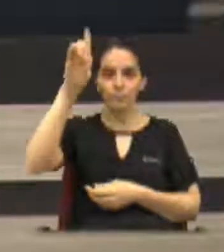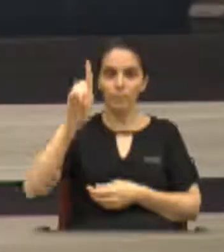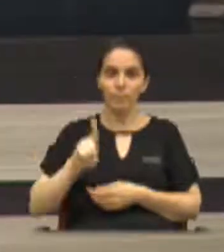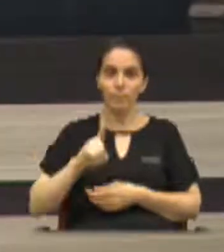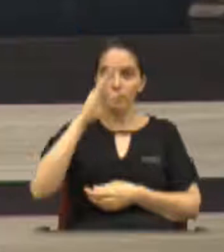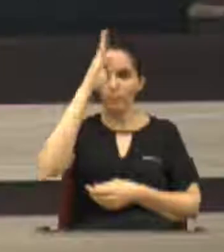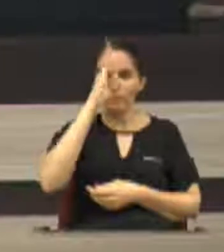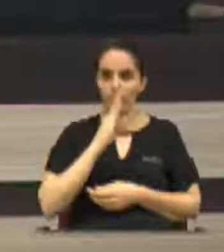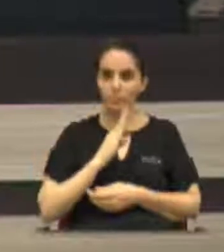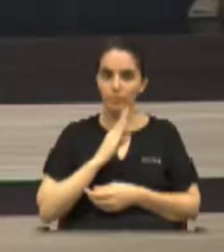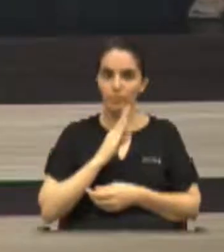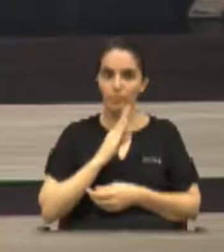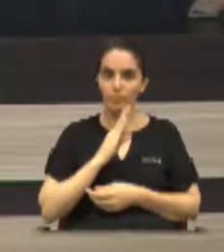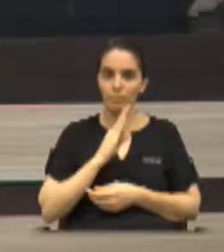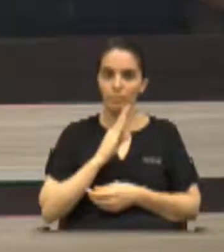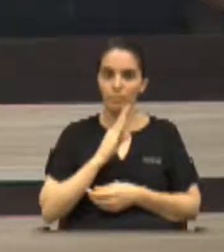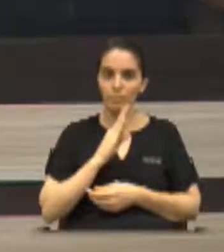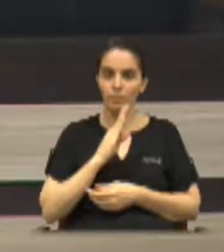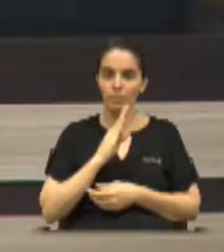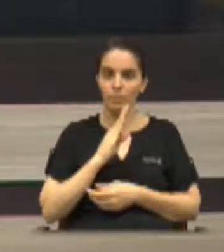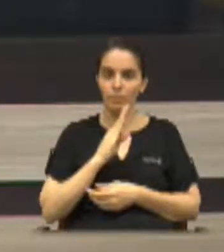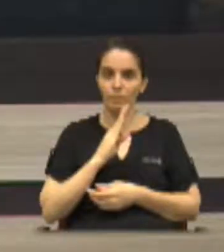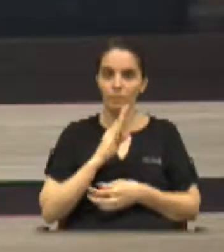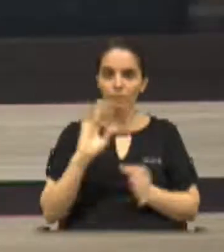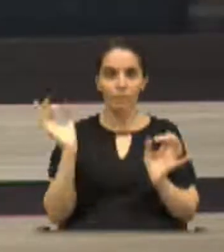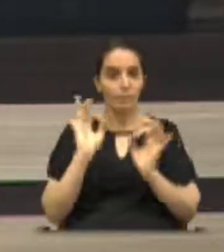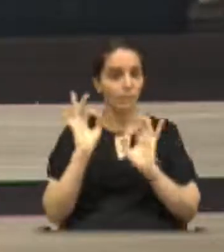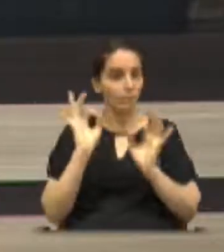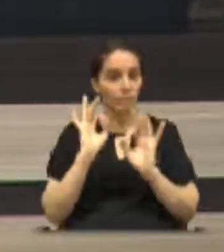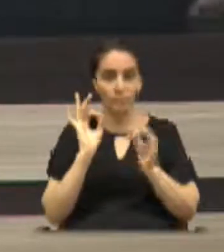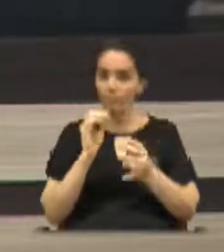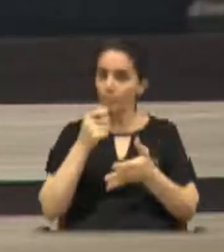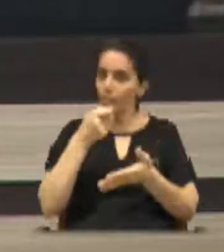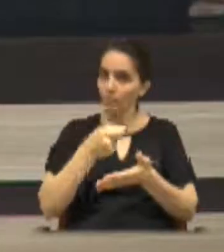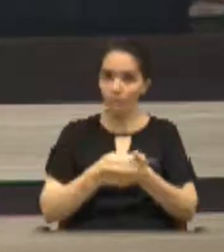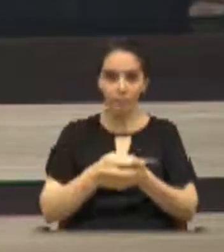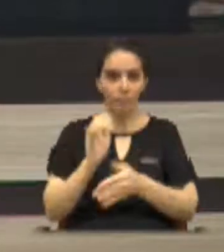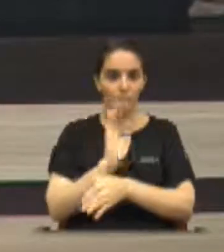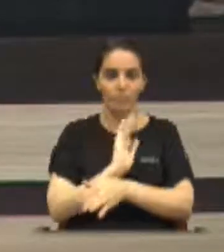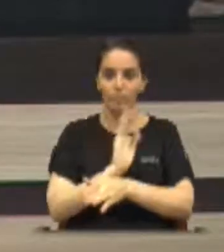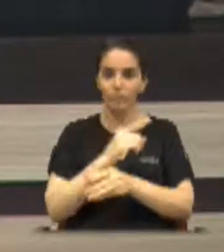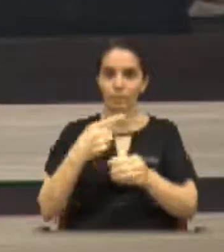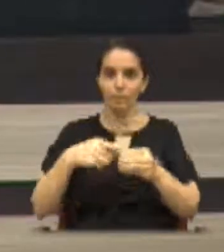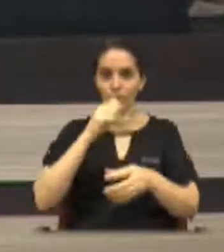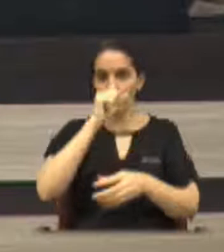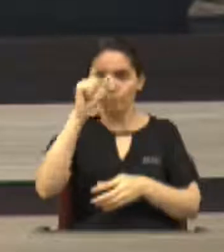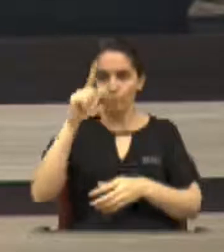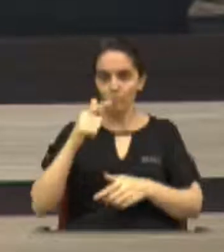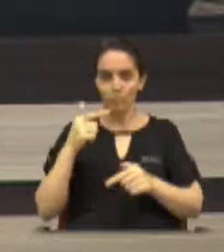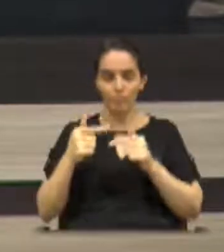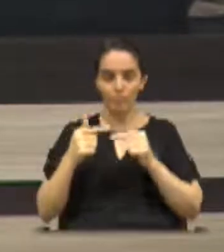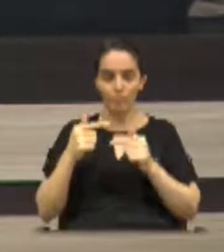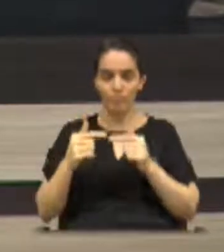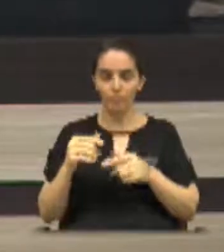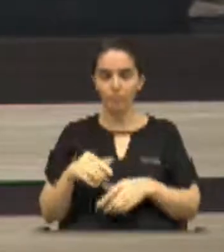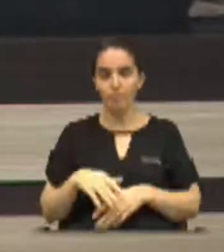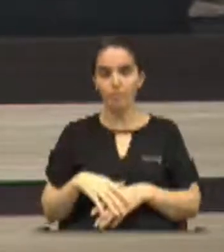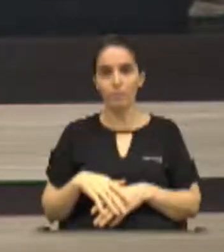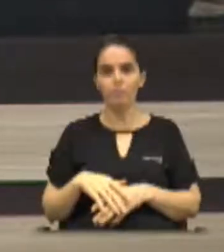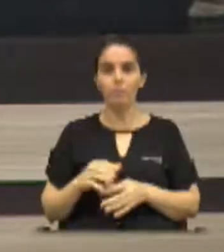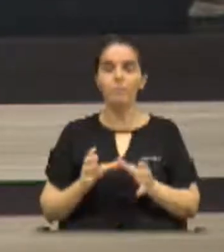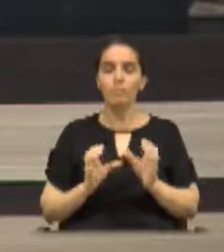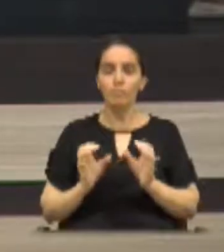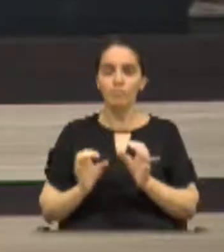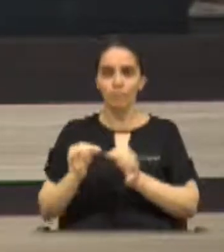acesso gratuito para idosos à sala de cinema no município de Limeira. Está em discussão a redação final, elaborada pela